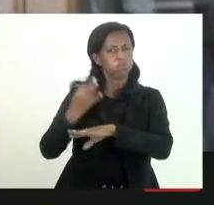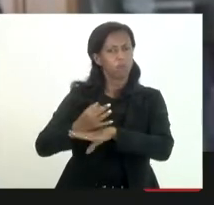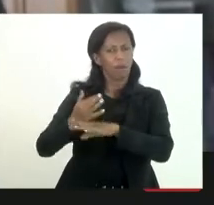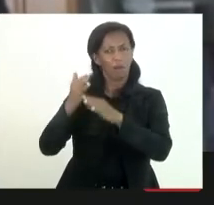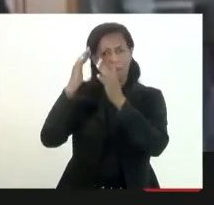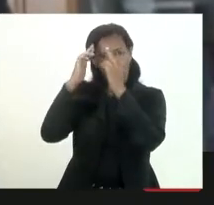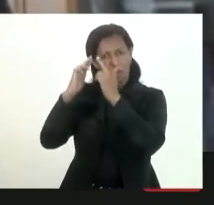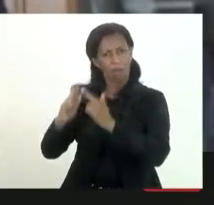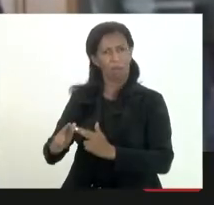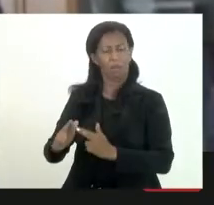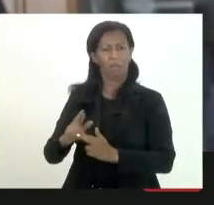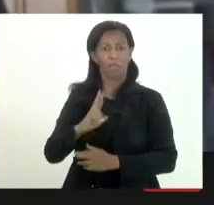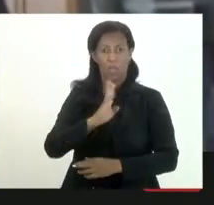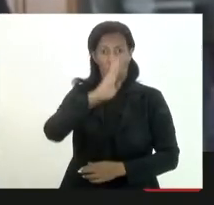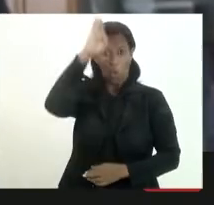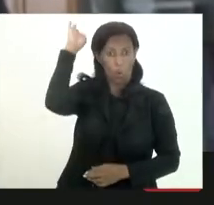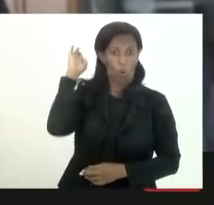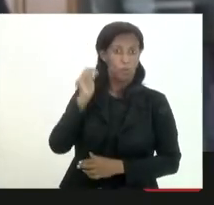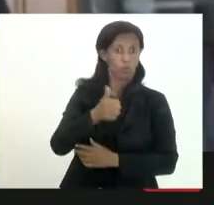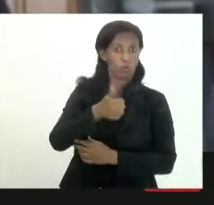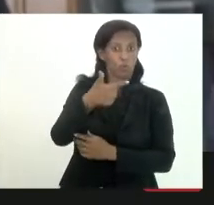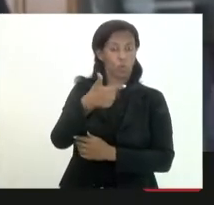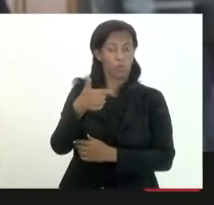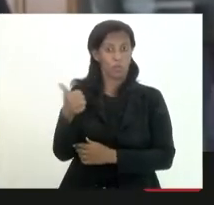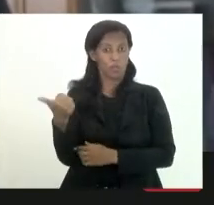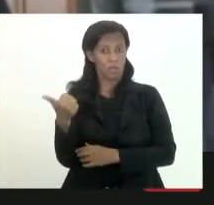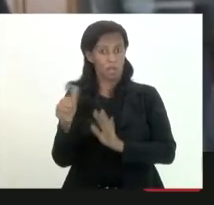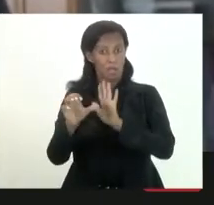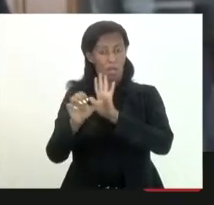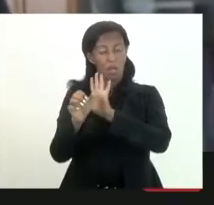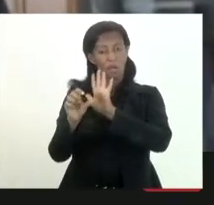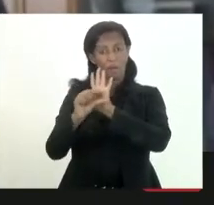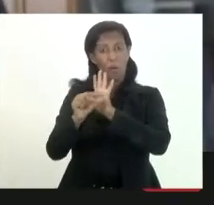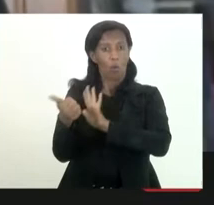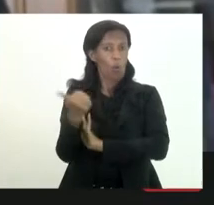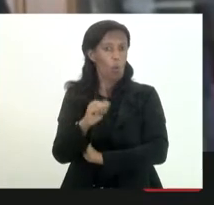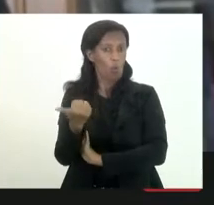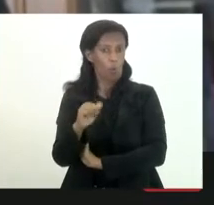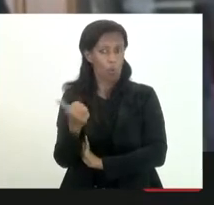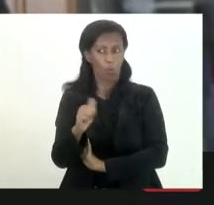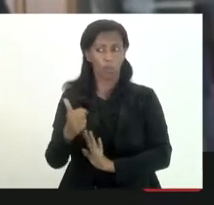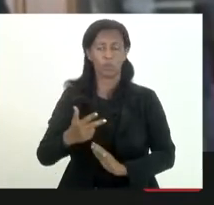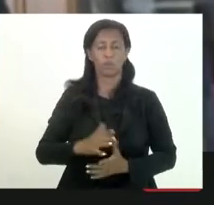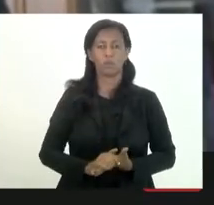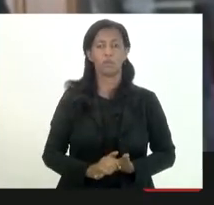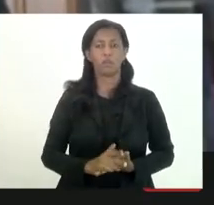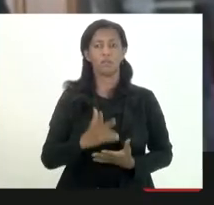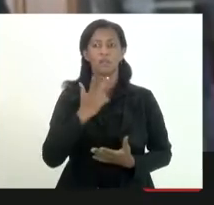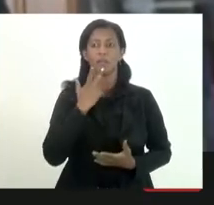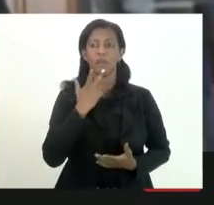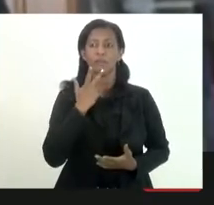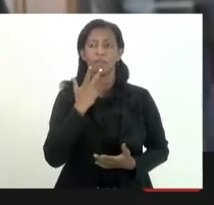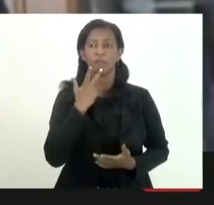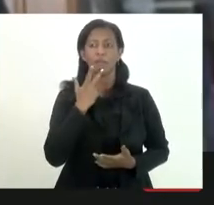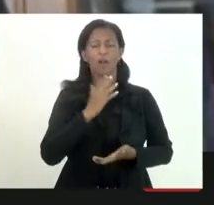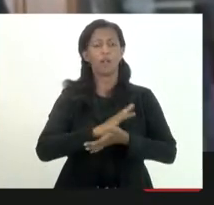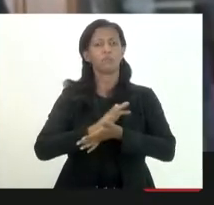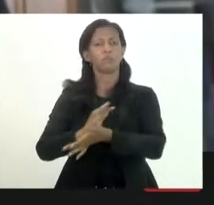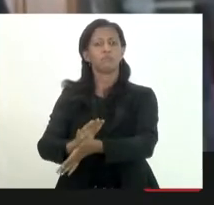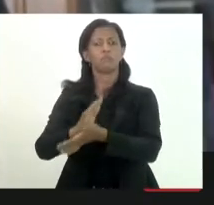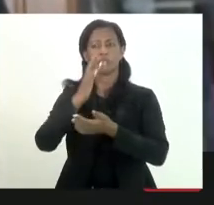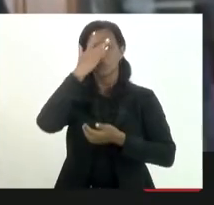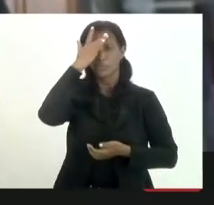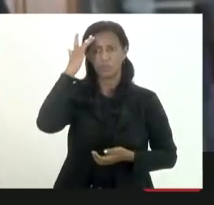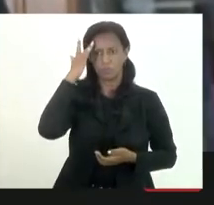Por exemplo, em Romanos 12, 11, diz que para Deus não existe acepção de pessoas, de